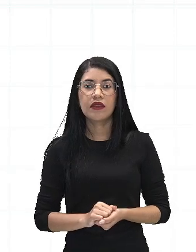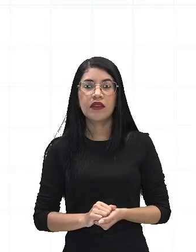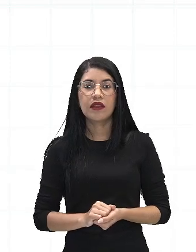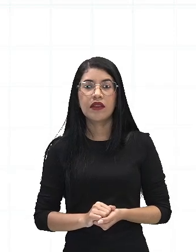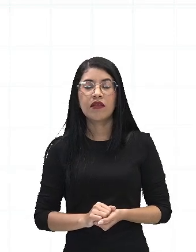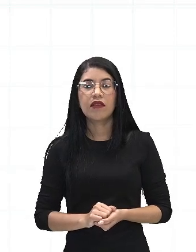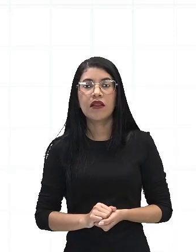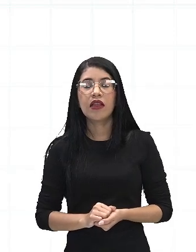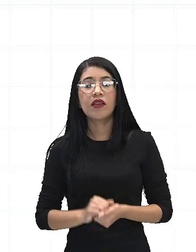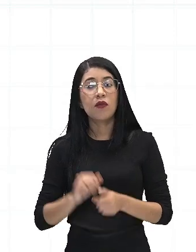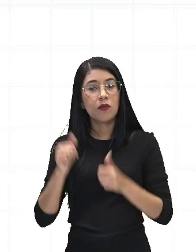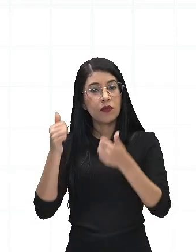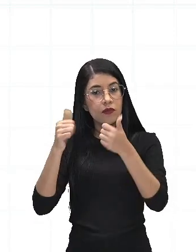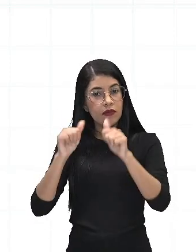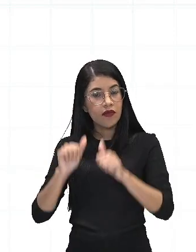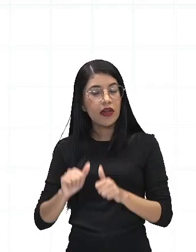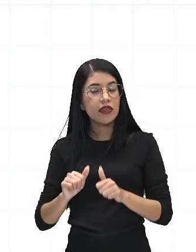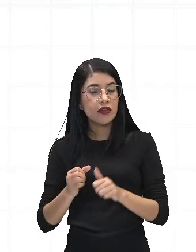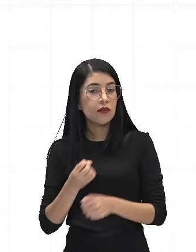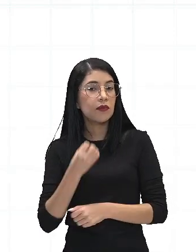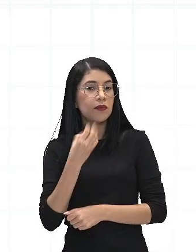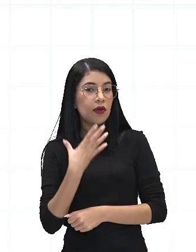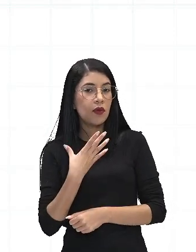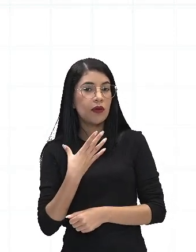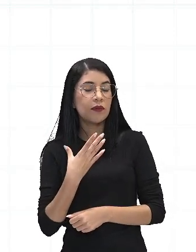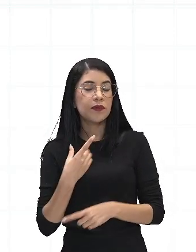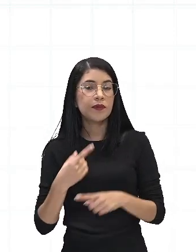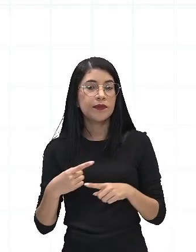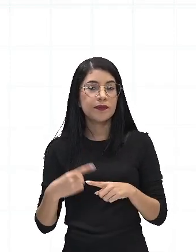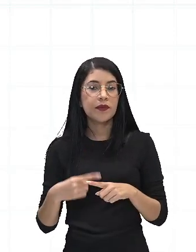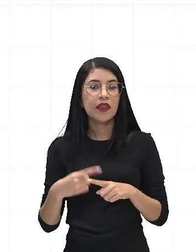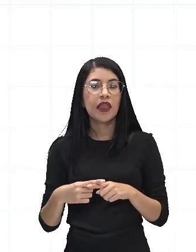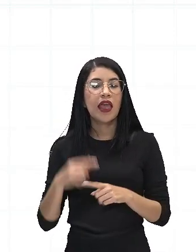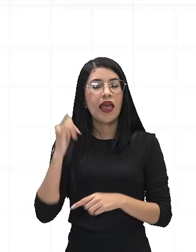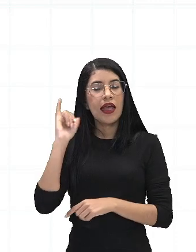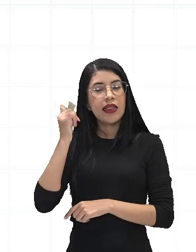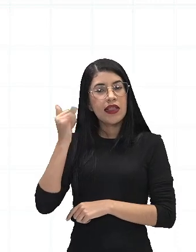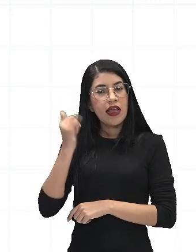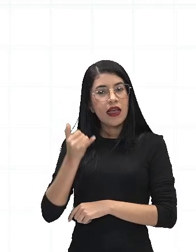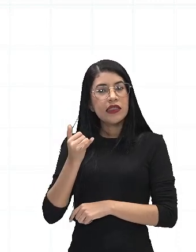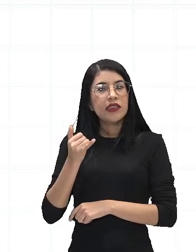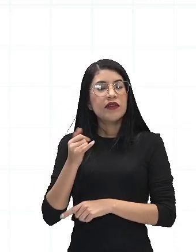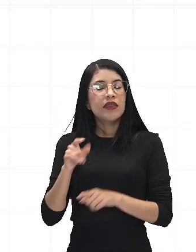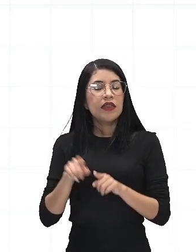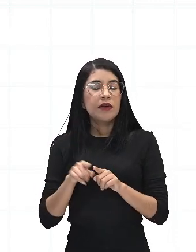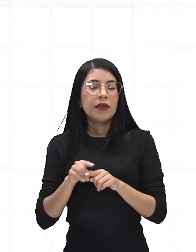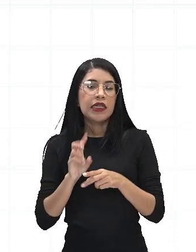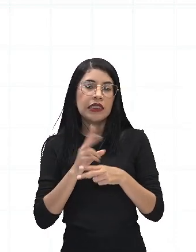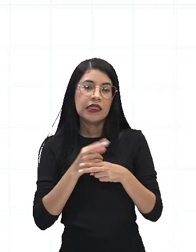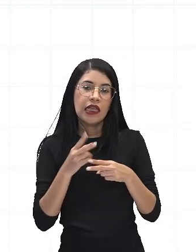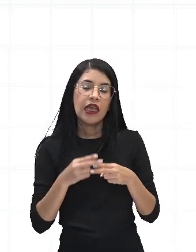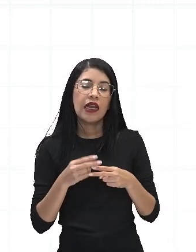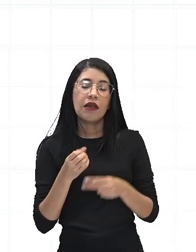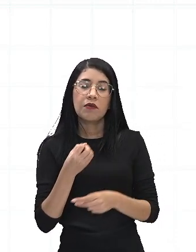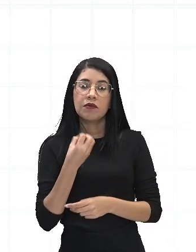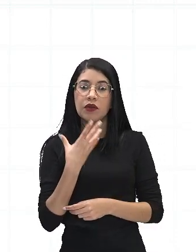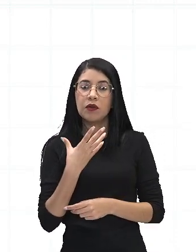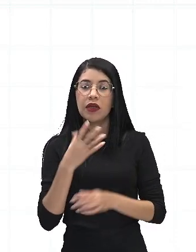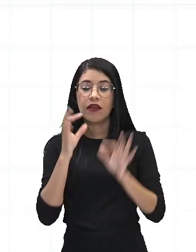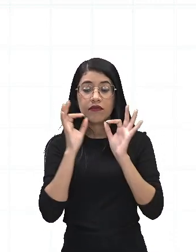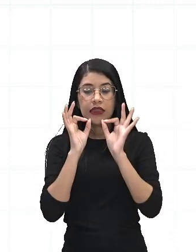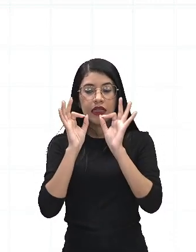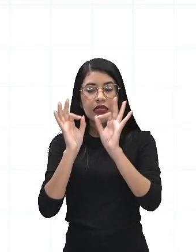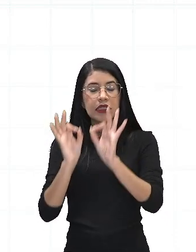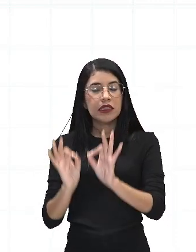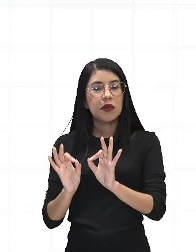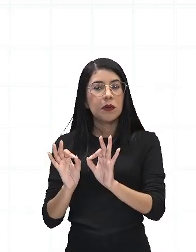avaliação positiva. Então, a ideia de que a narrativa, de que a série é envolvente, isso é algo bom, porque prende a atenção da